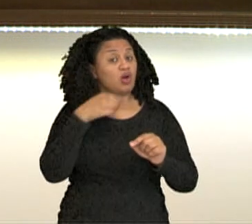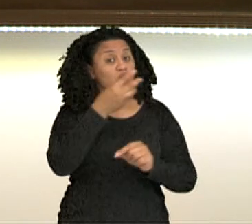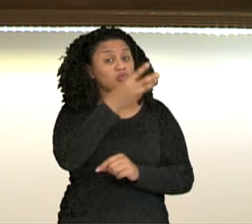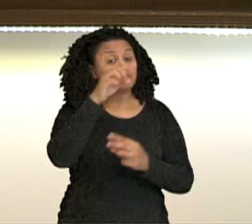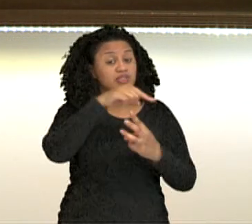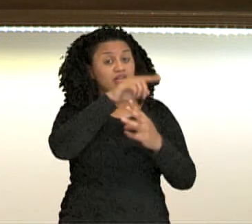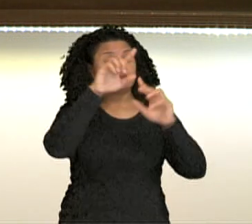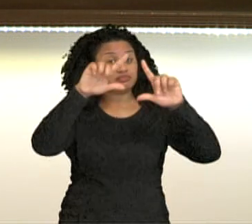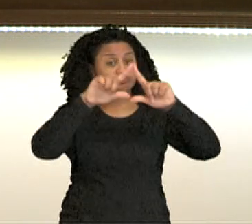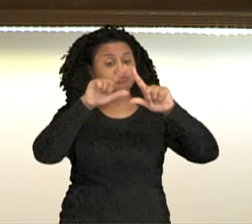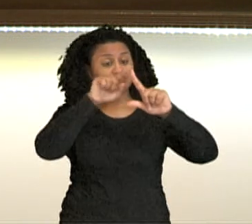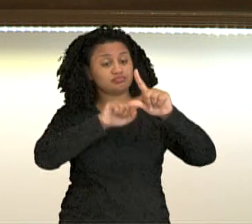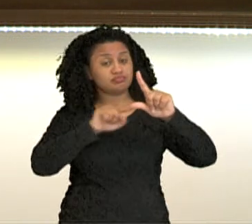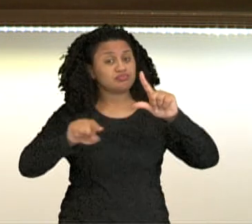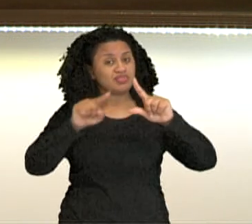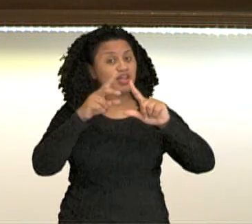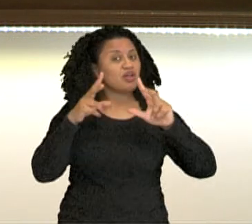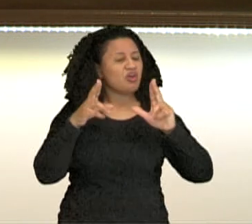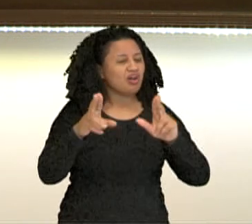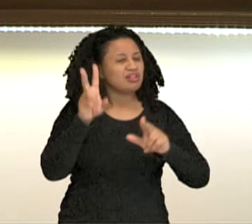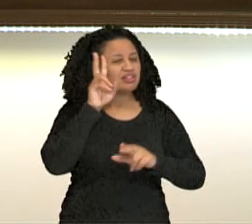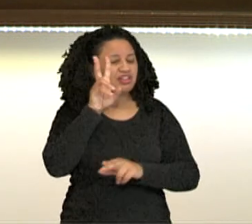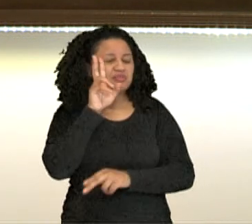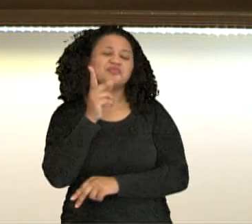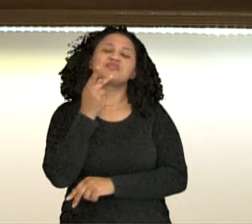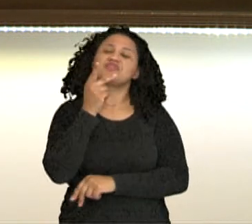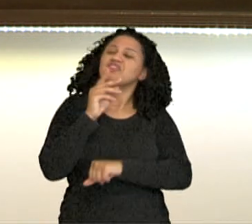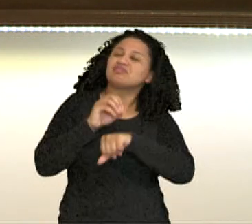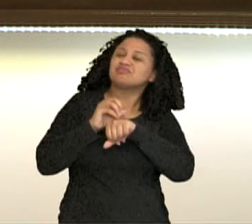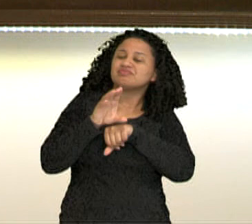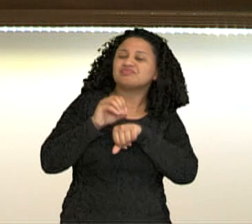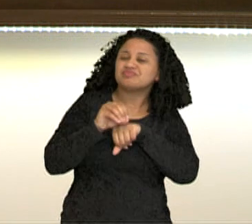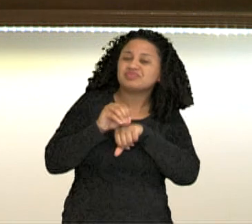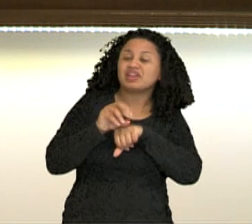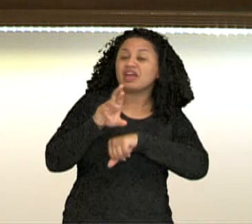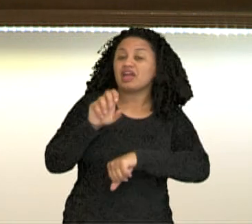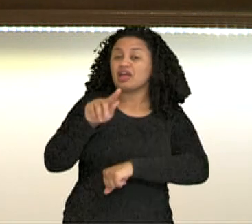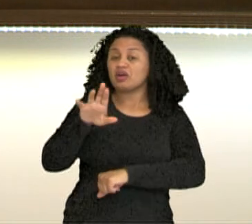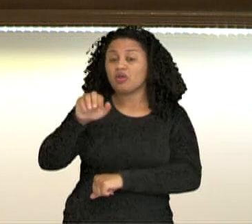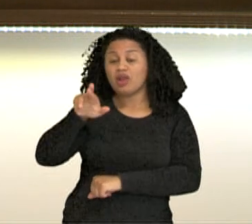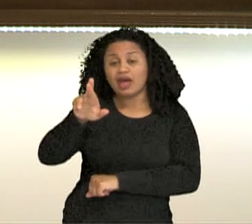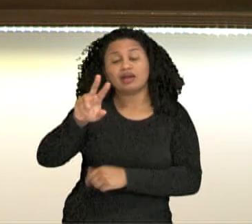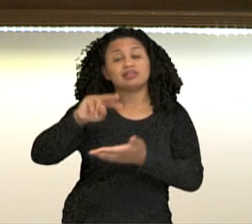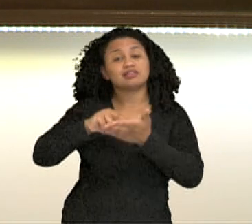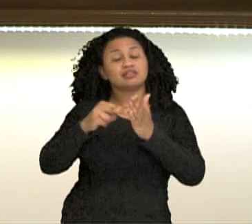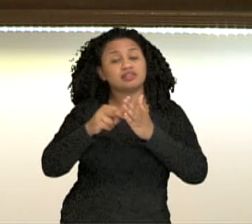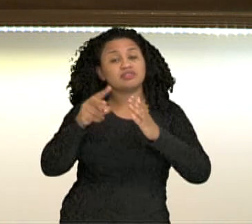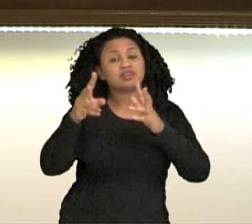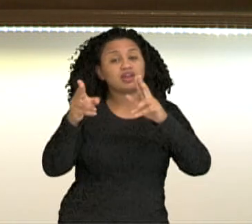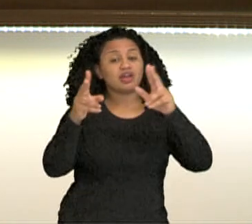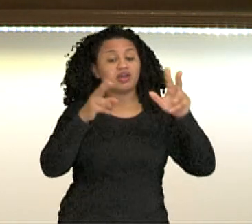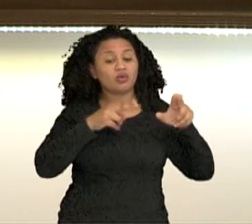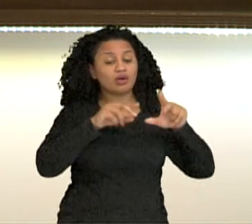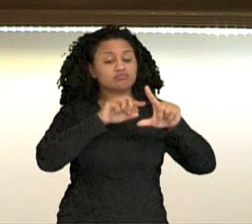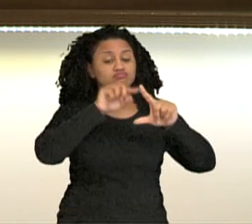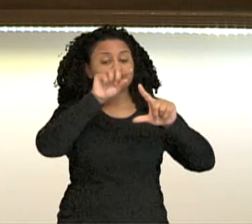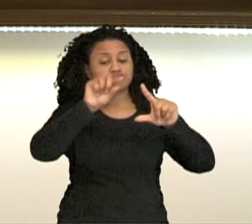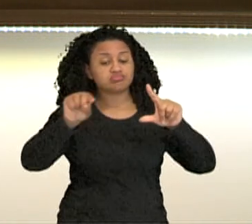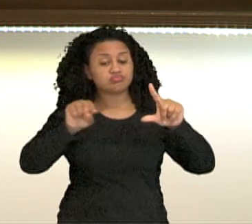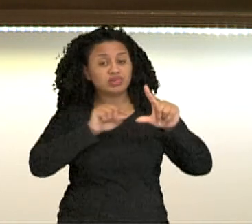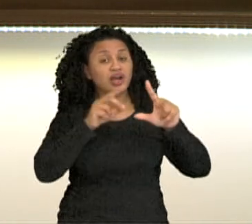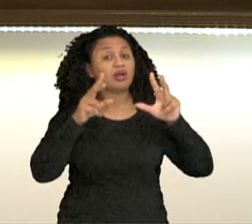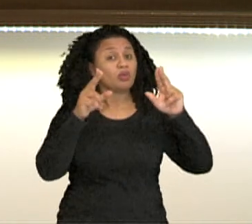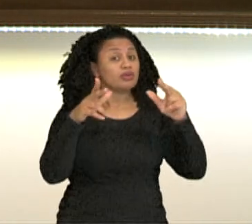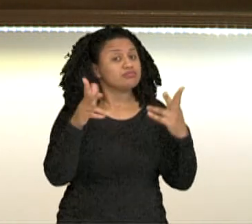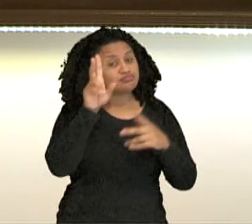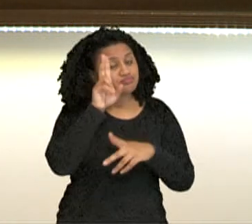iguais. Lembra que eu falei da dica lá do polígono regular? Prestaram atenção? Então, vamos corrigir junto com a